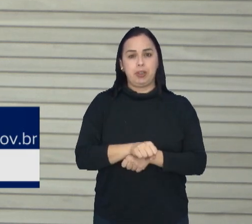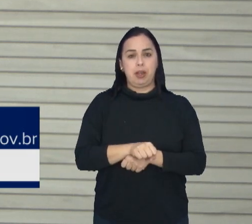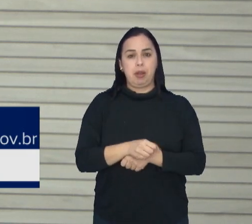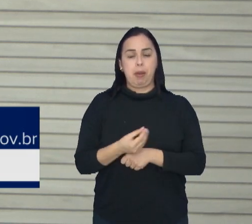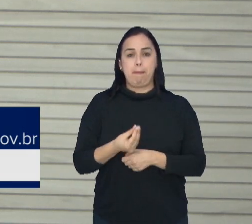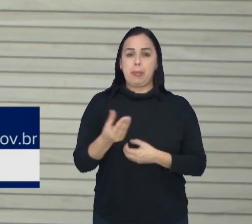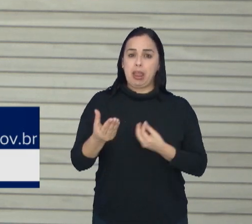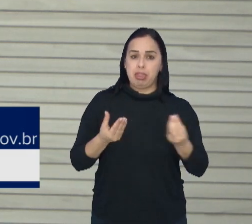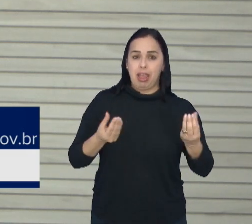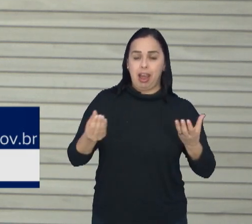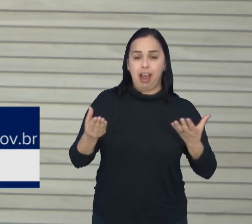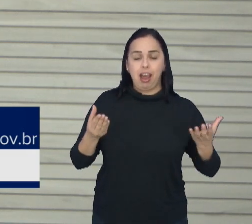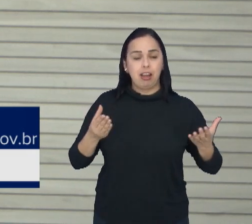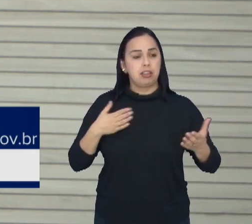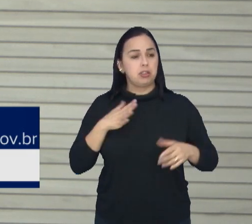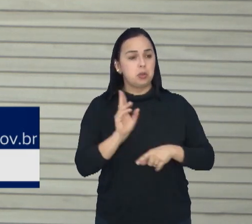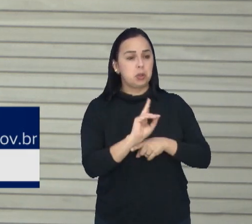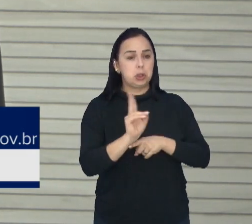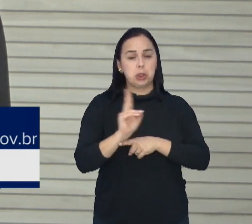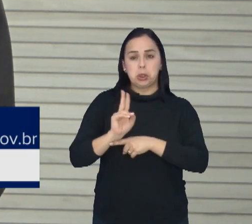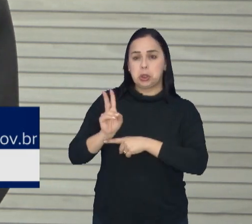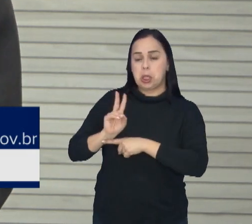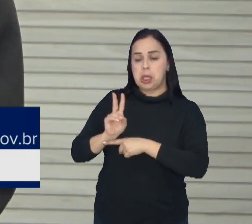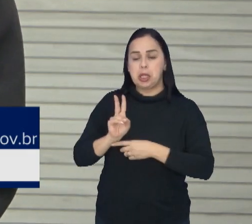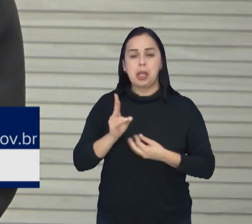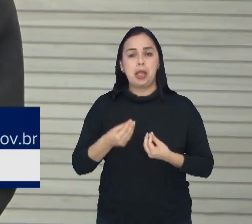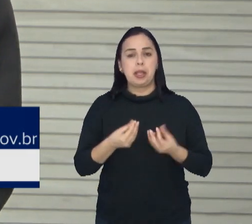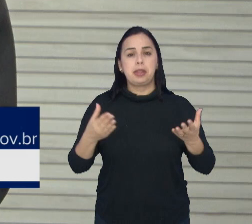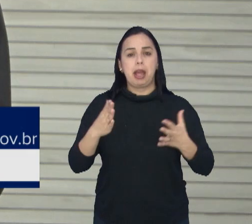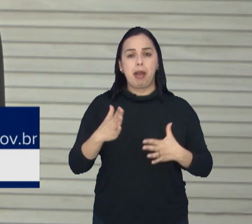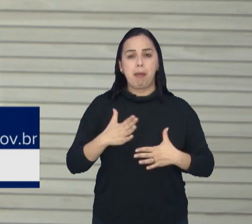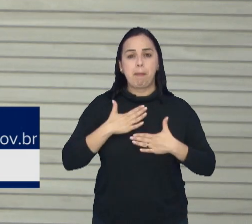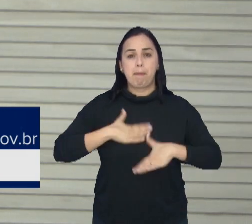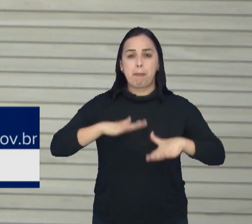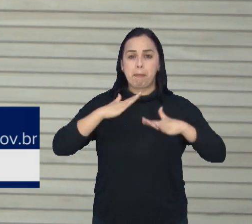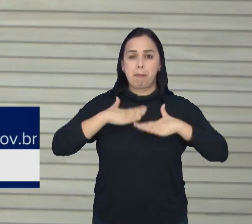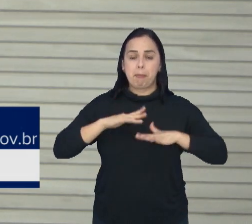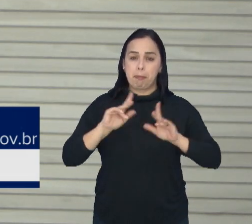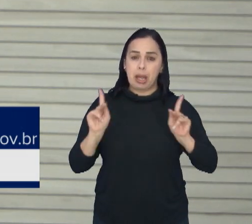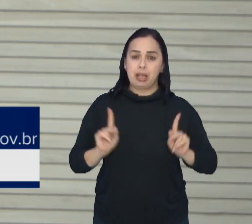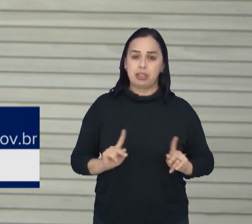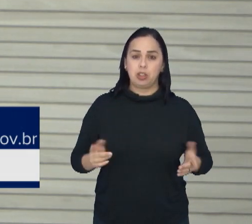garantir a ordem na nossa cidade, a tranquilidade para as nossas famílias.